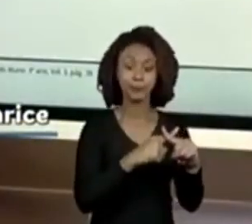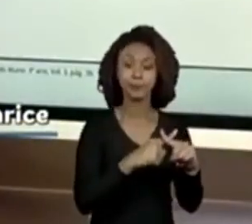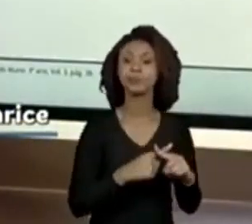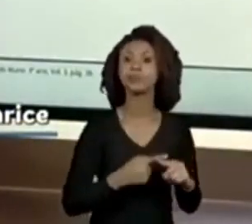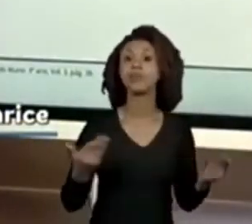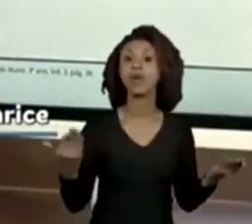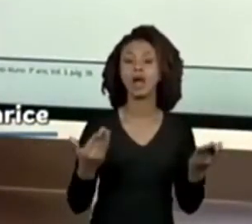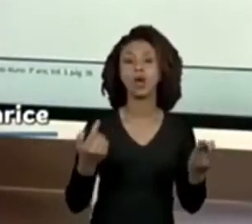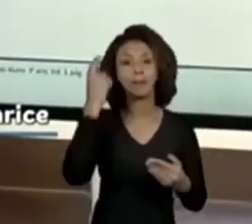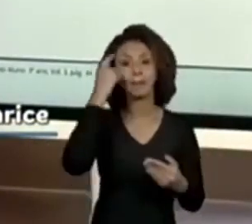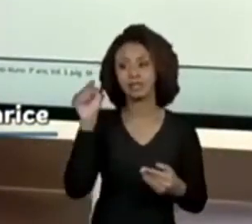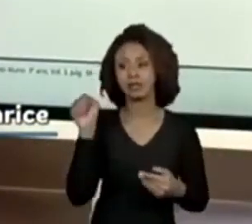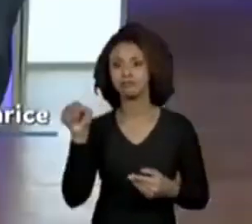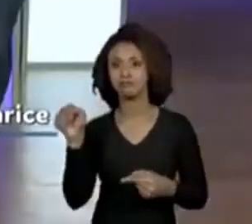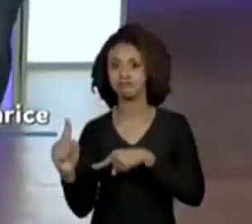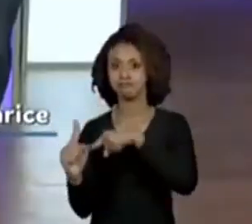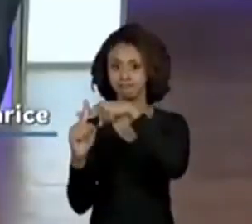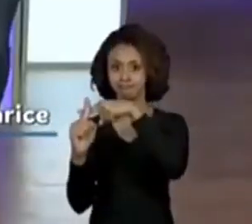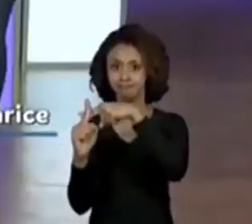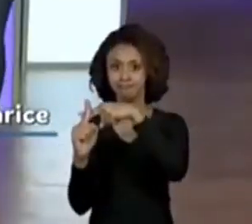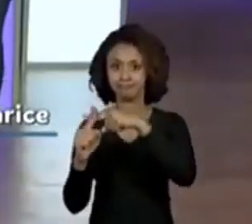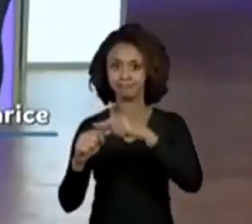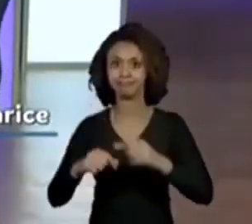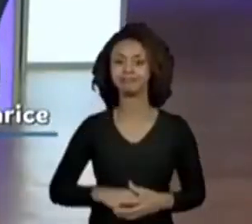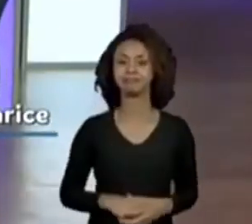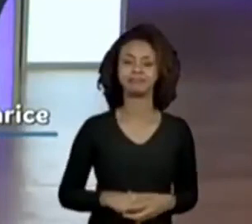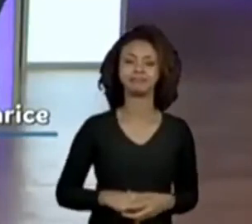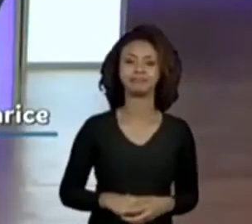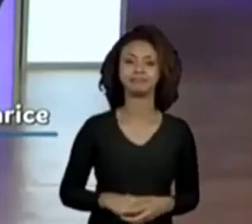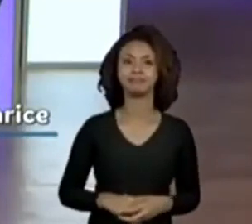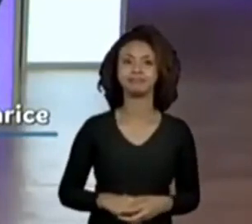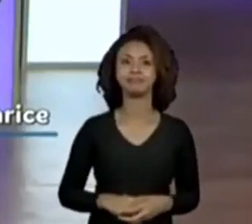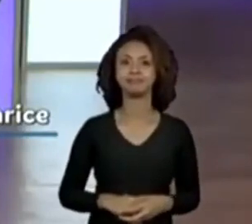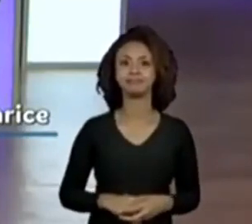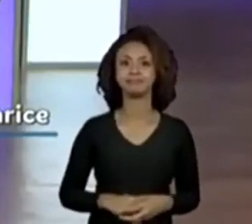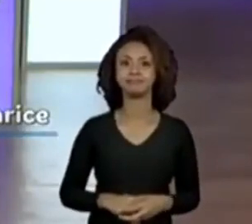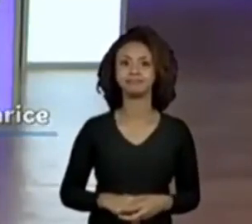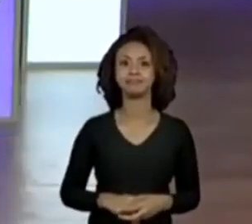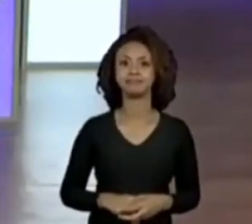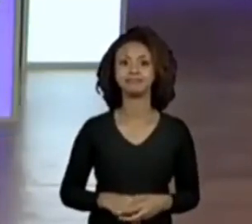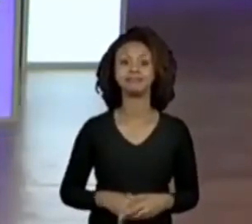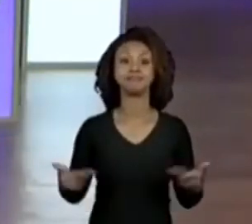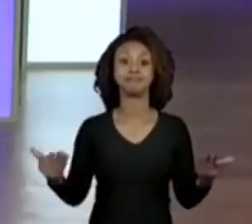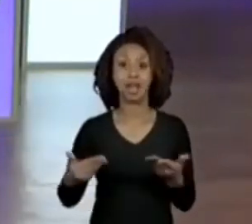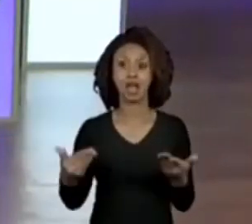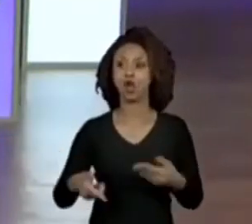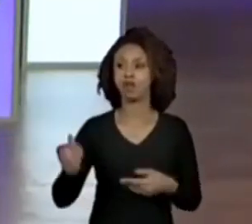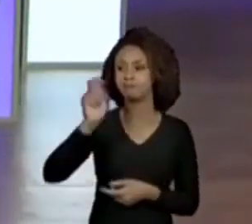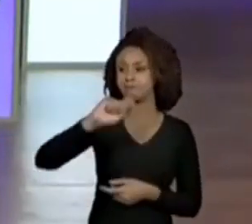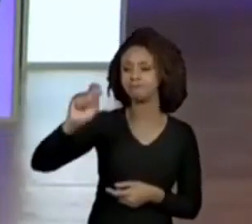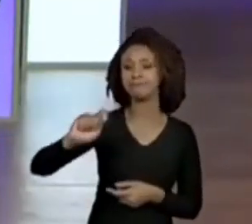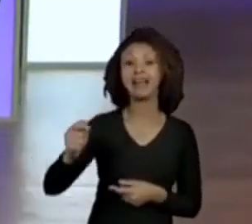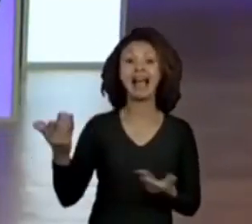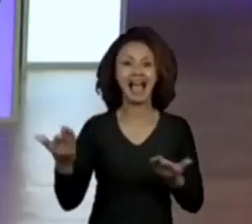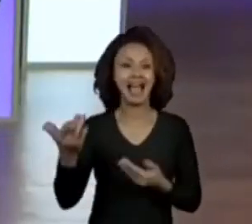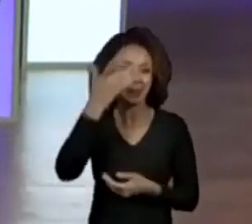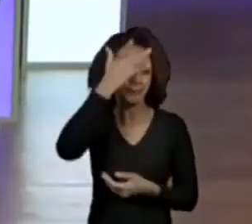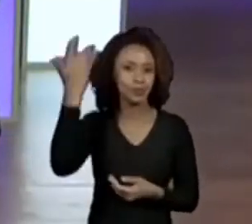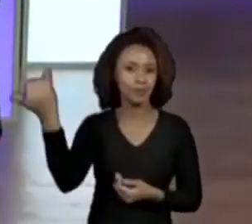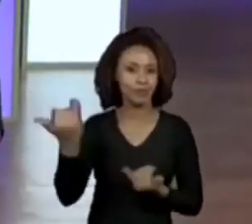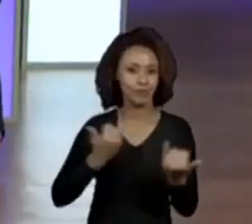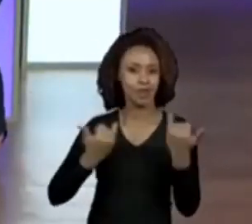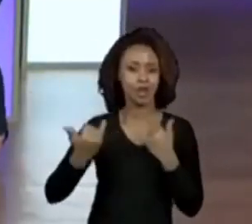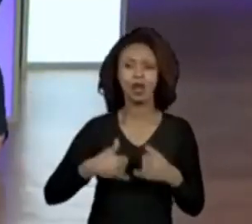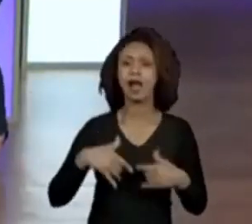ali, ó, por adição, tá bom? Vou pegar aqui a minha caneta E aí teve um pessoal que falou assim,